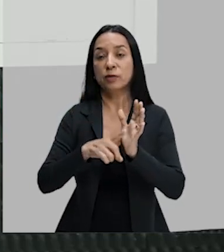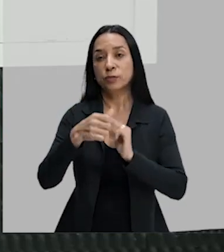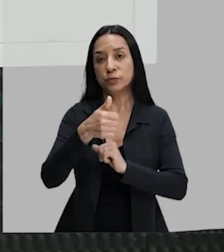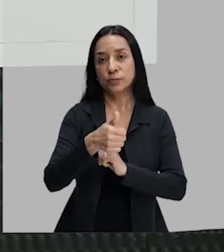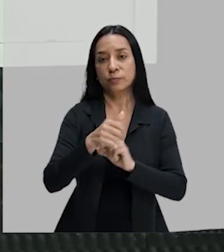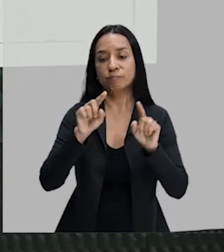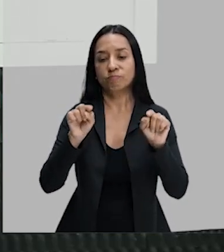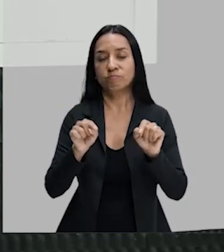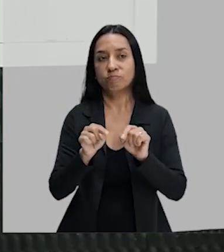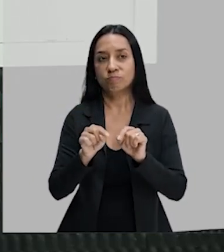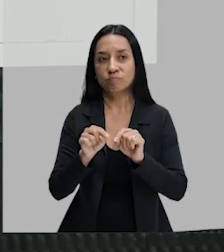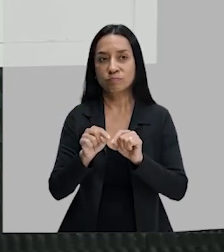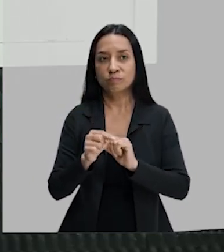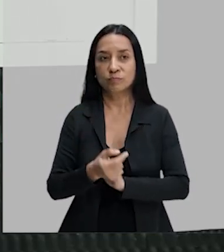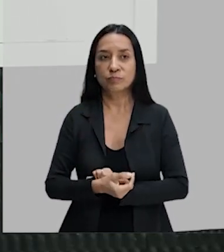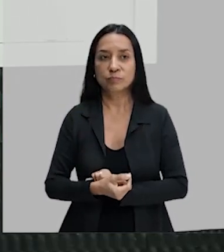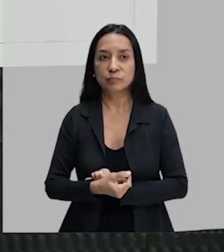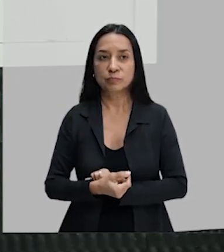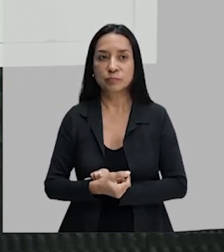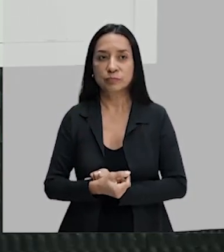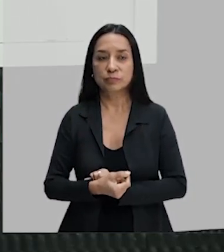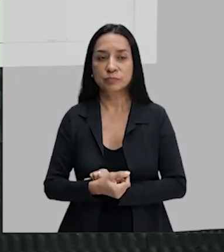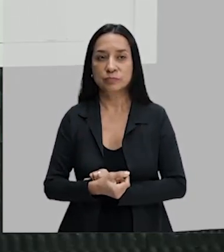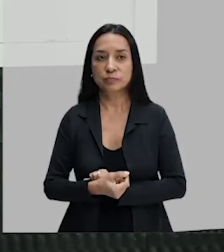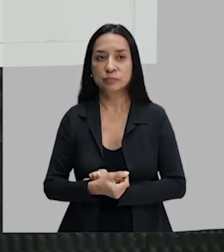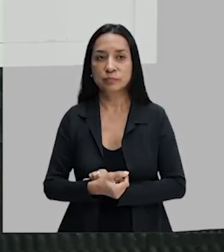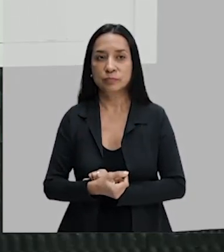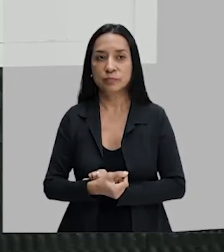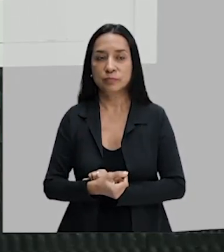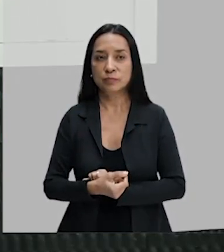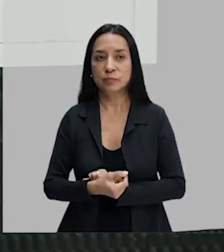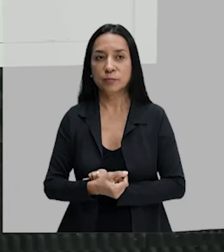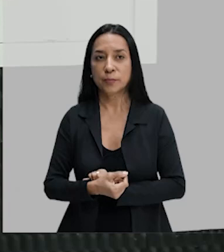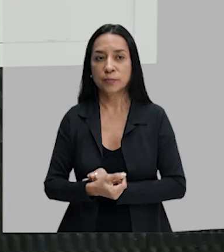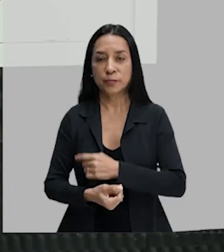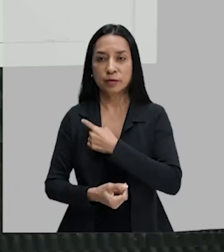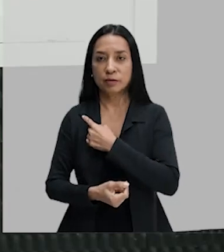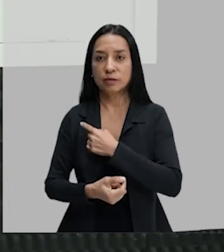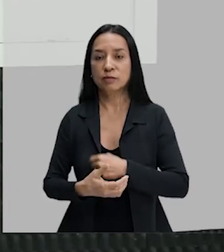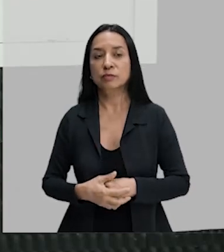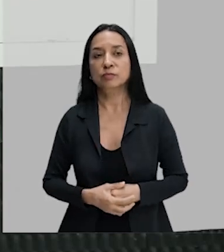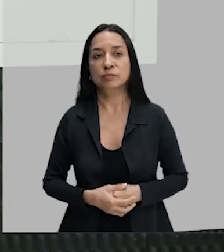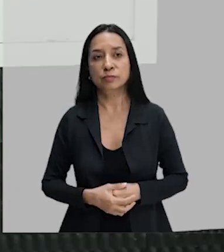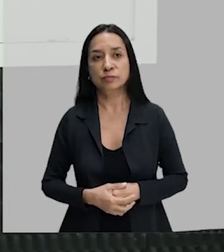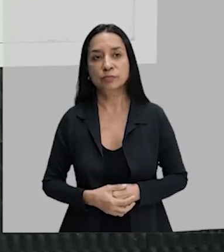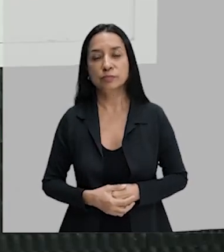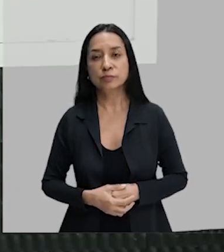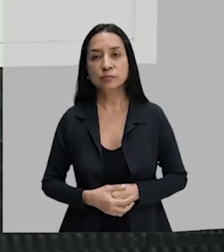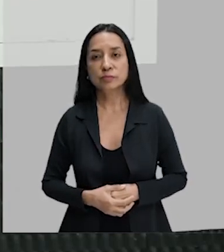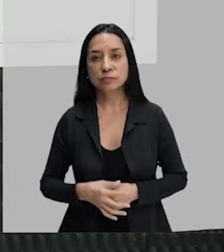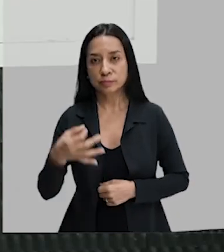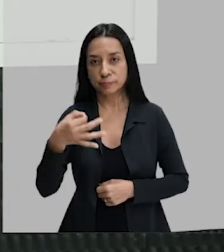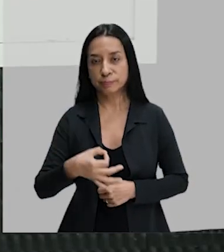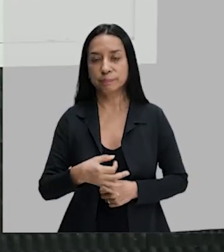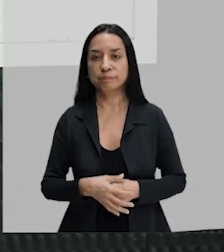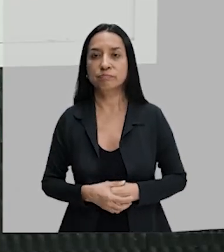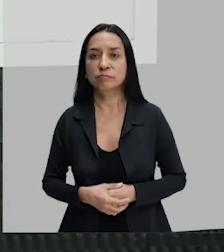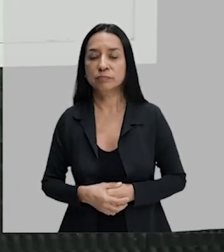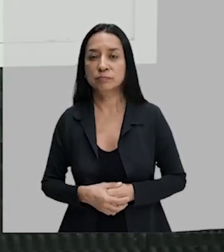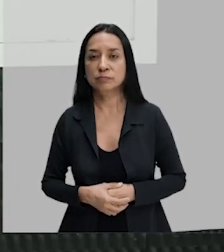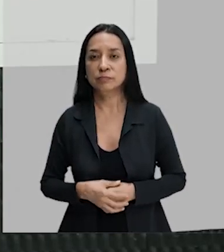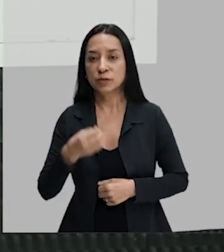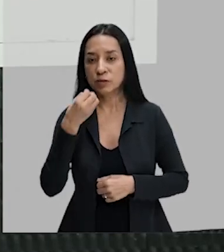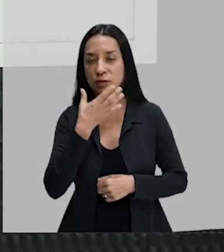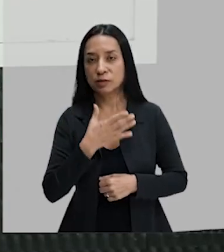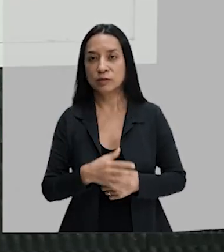Menos 1 mais 3 dá 2. Então, o valor do cofator é menos 2. Certinho?